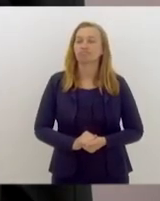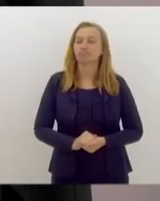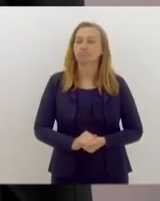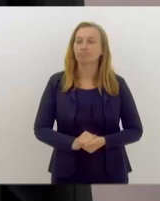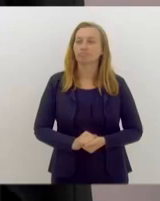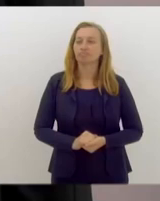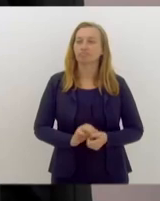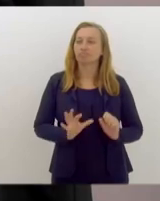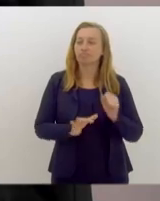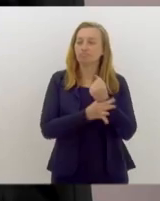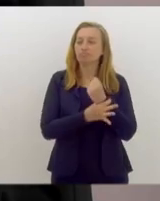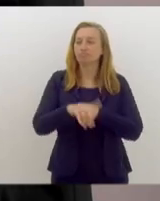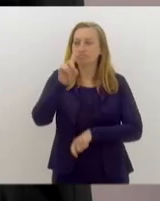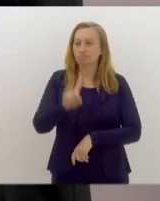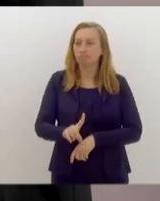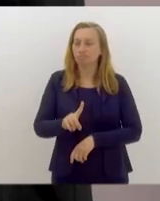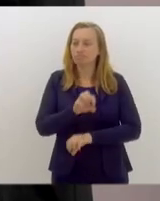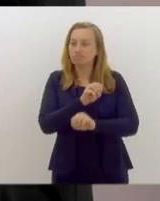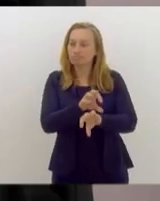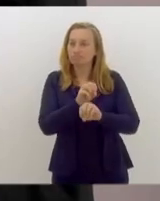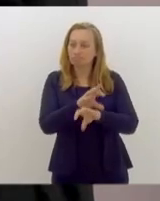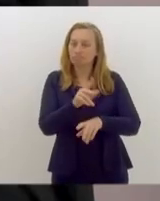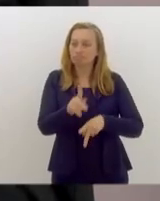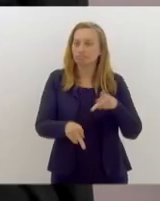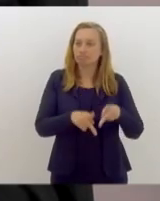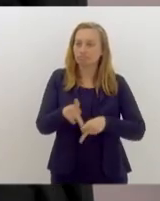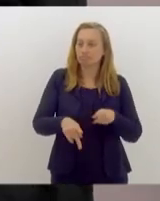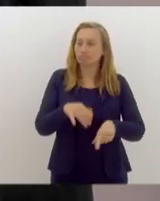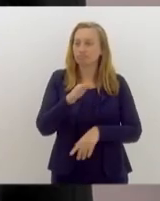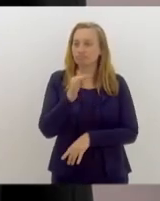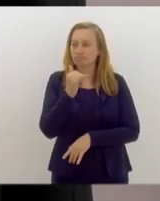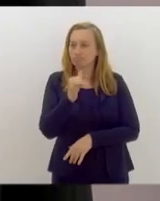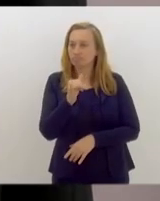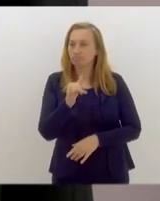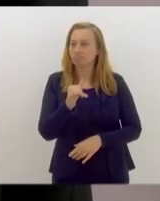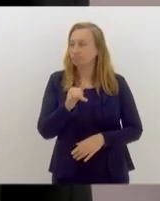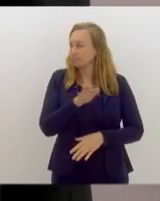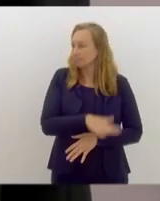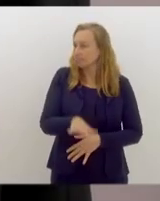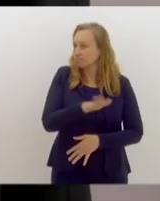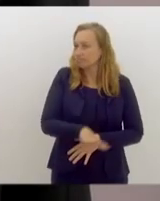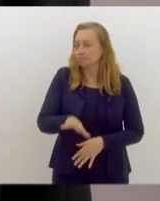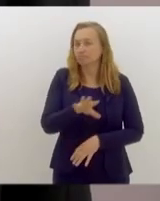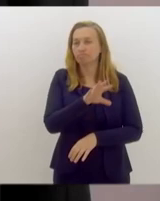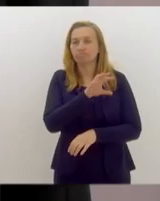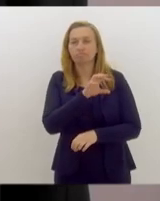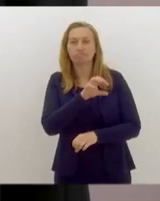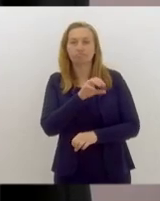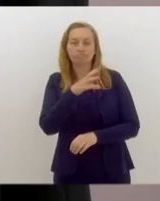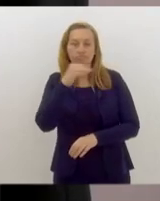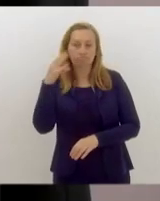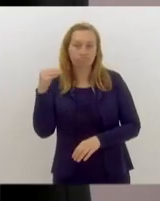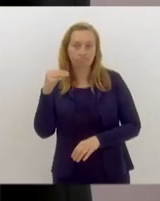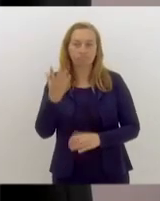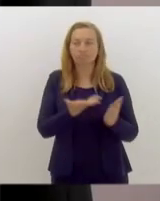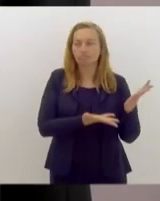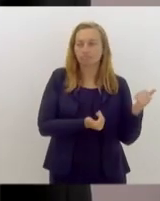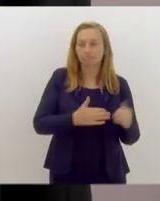para assegurar o direito à educação à população fluminense, sobretudo crianças, adolescentes, jovens e adultos